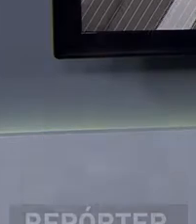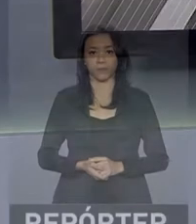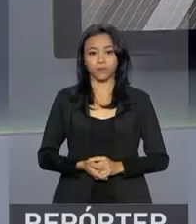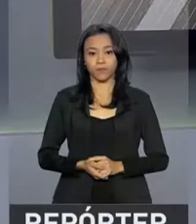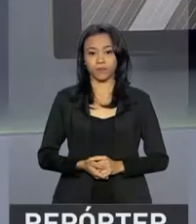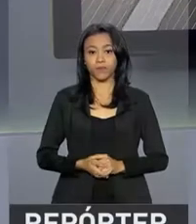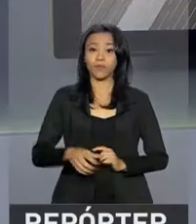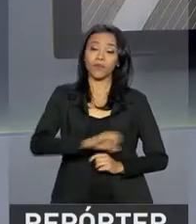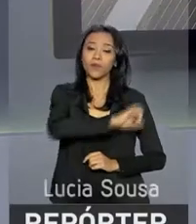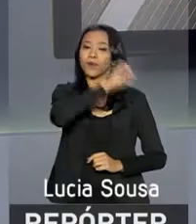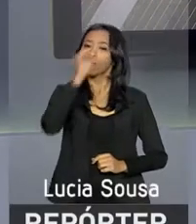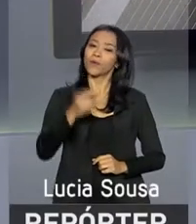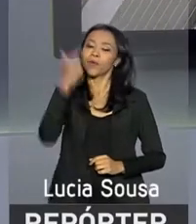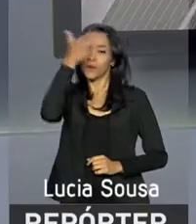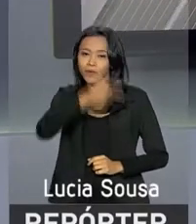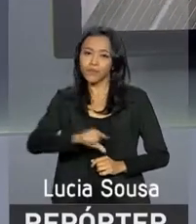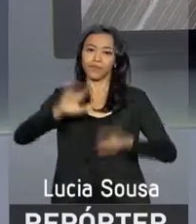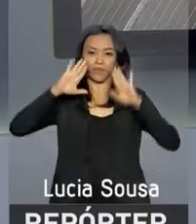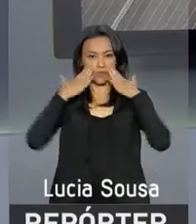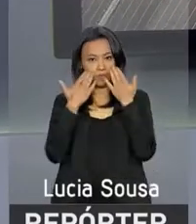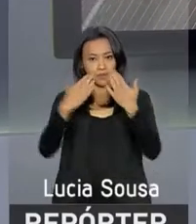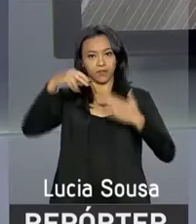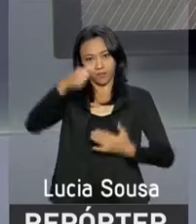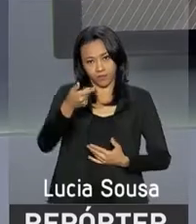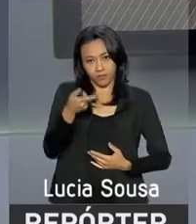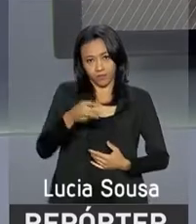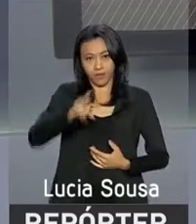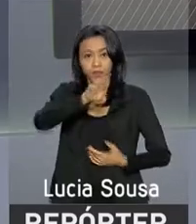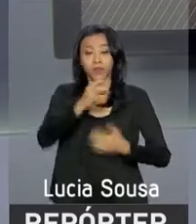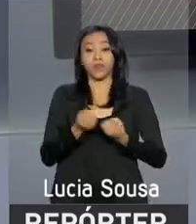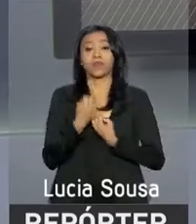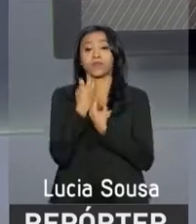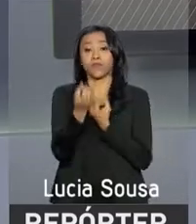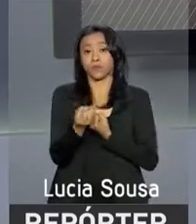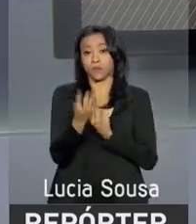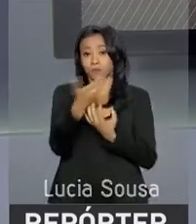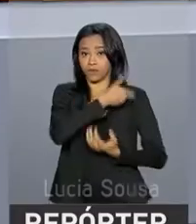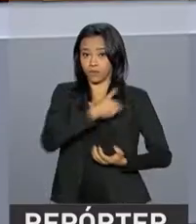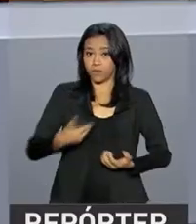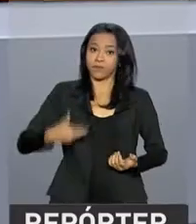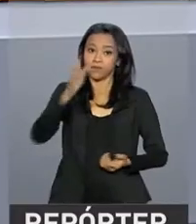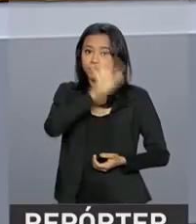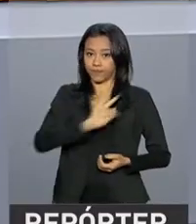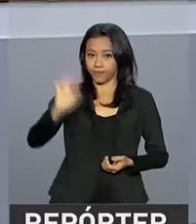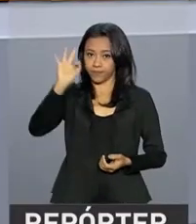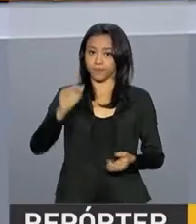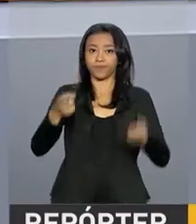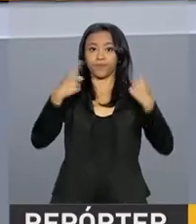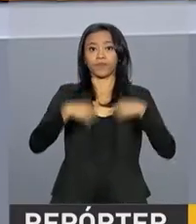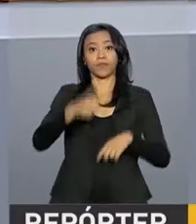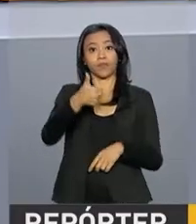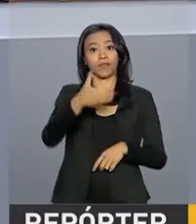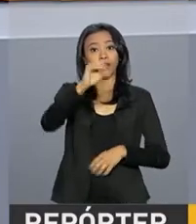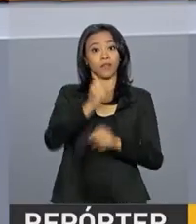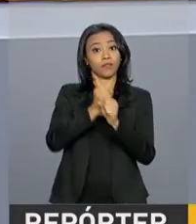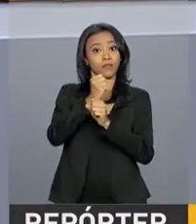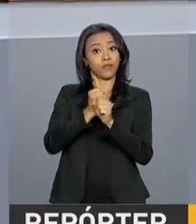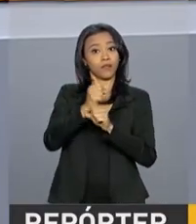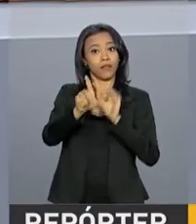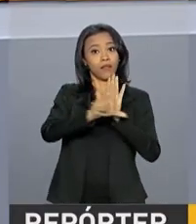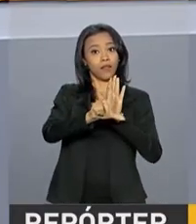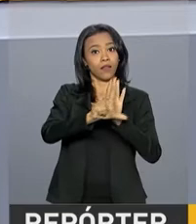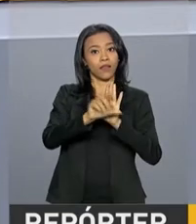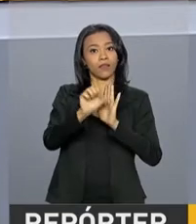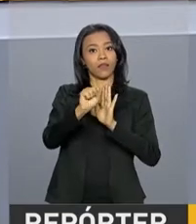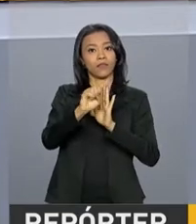o la de volta com o repórter nbr as notícias do governo federal com 10 anos de lei seca o